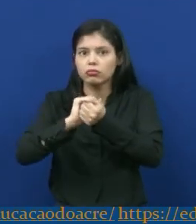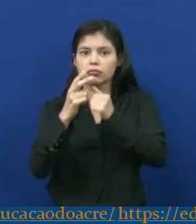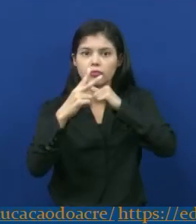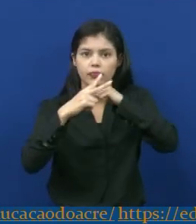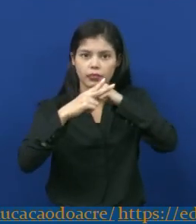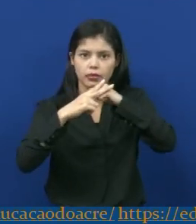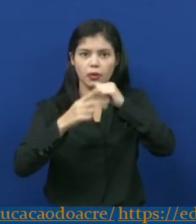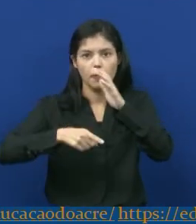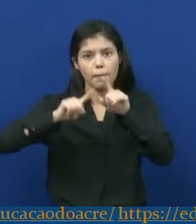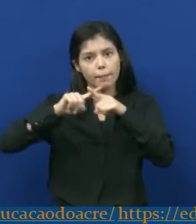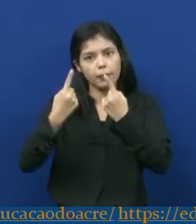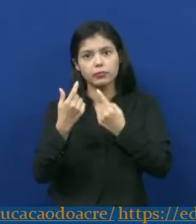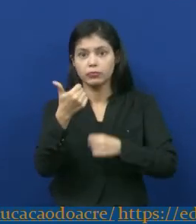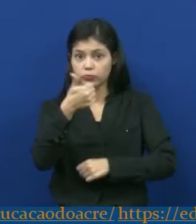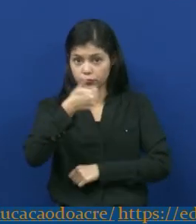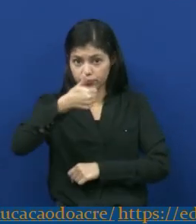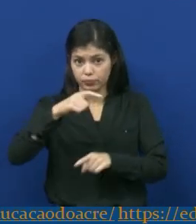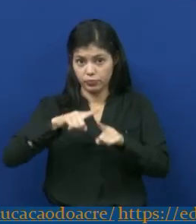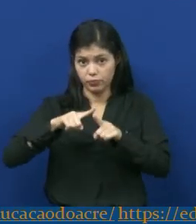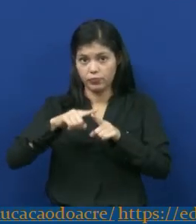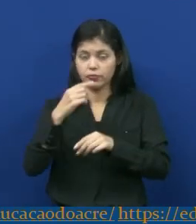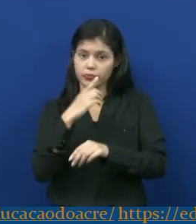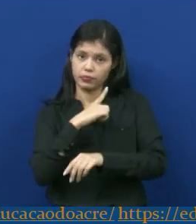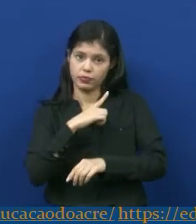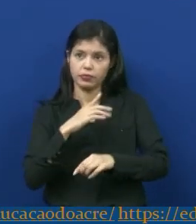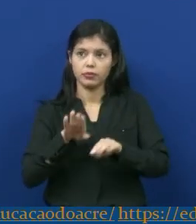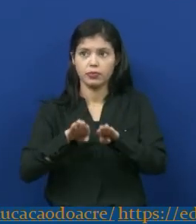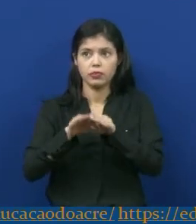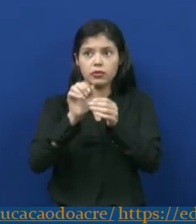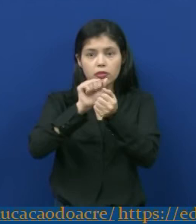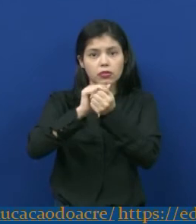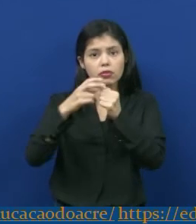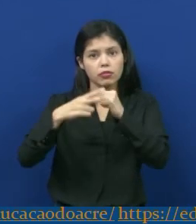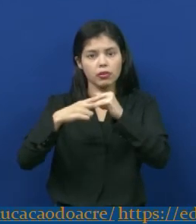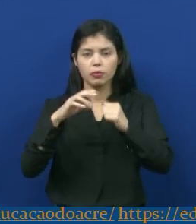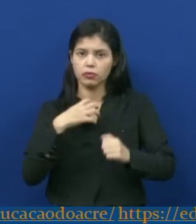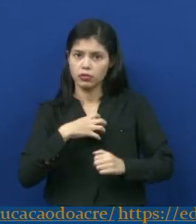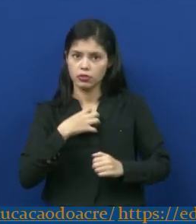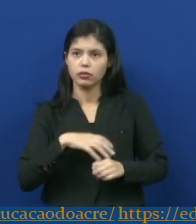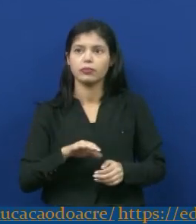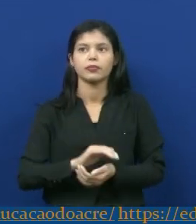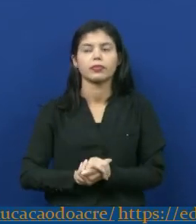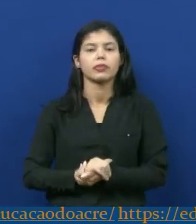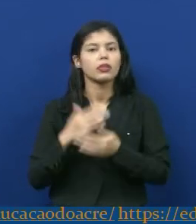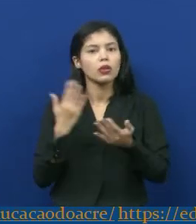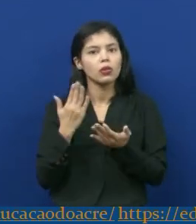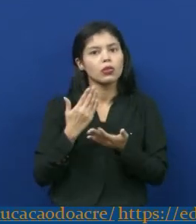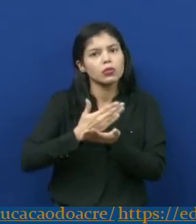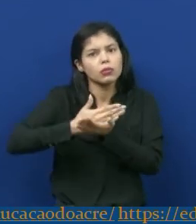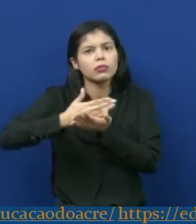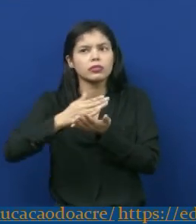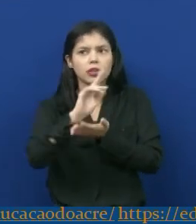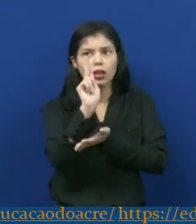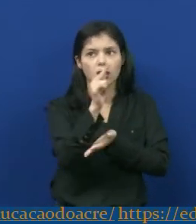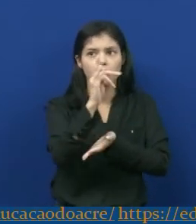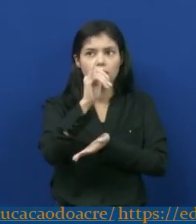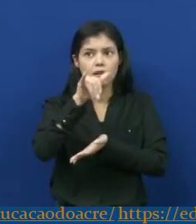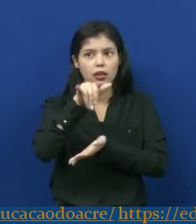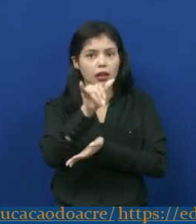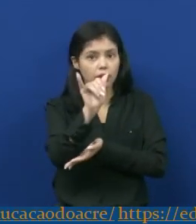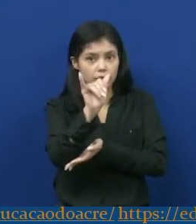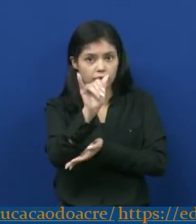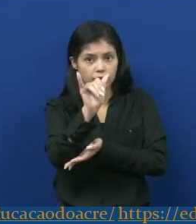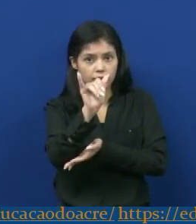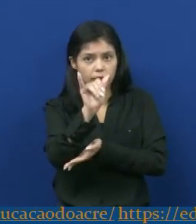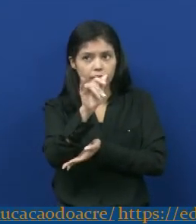verbais, né, mais de um verbo para dar um único sentido verbal, né? E na aula de hoje a gente vai estudar especificamente sobre as perífrases de obrigação,